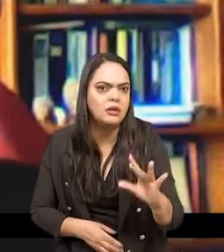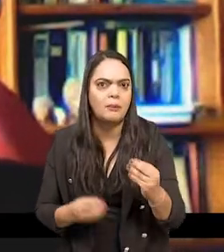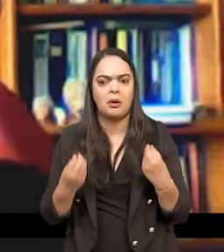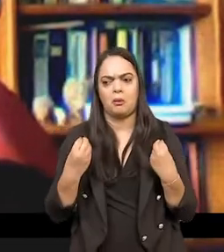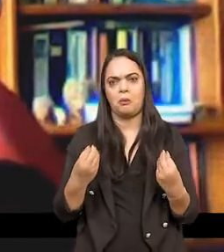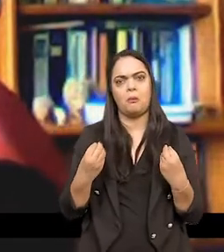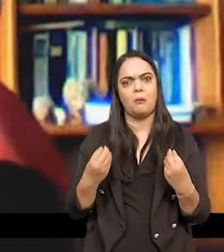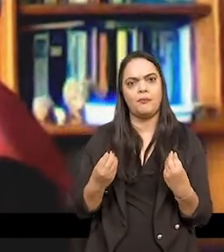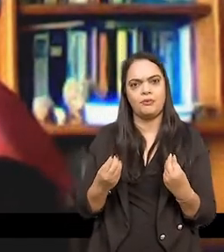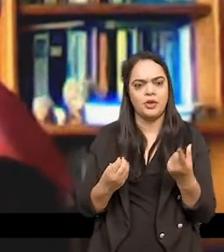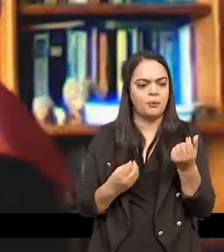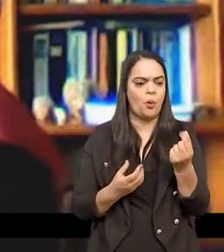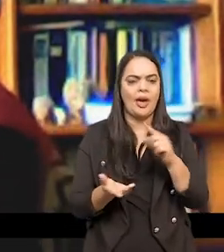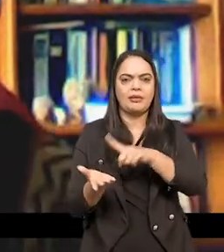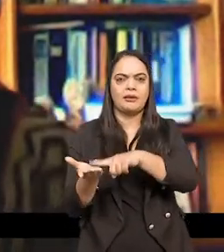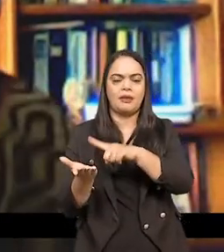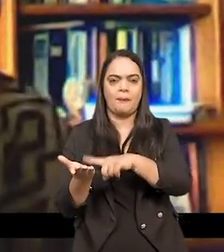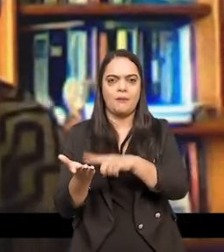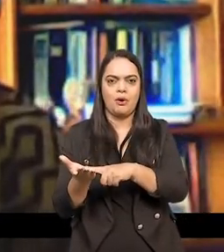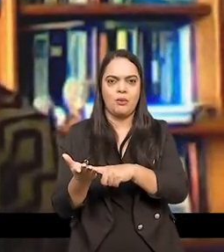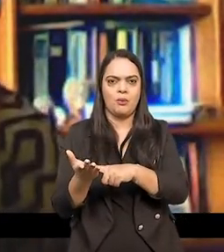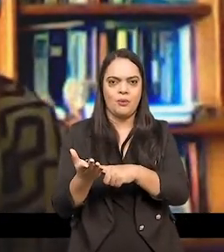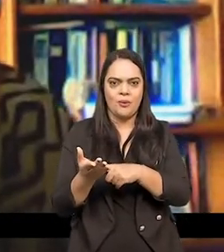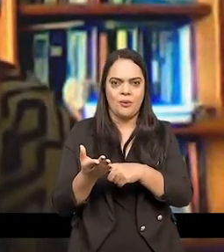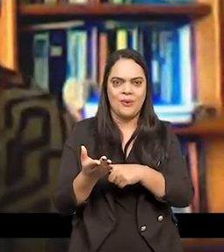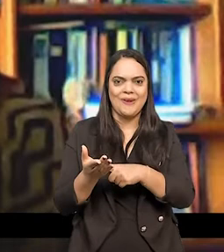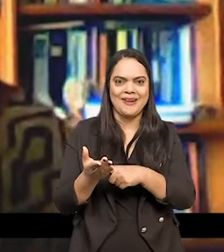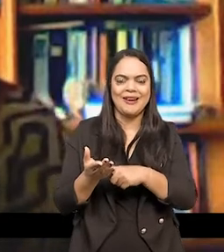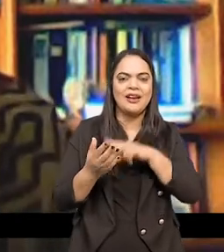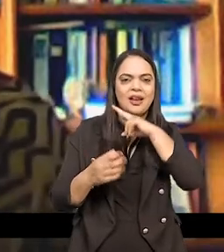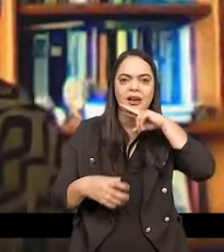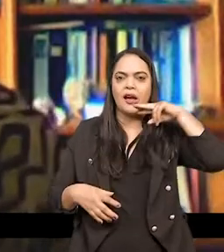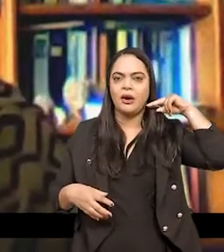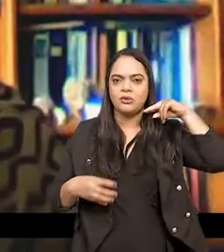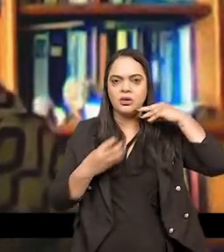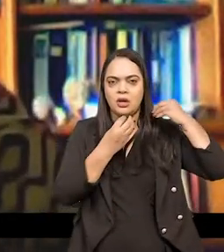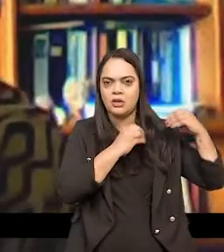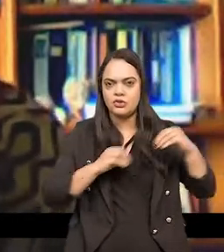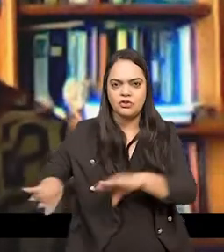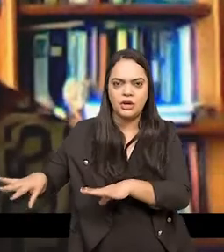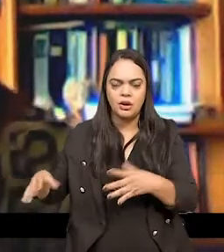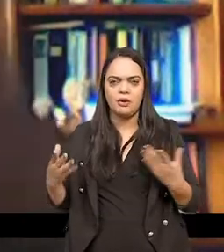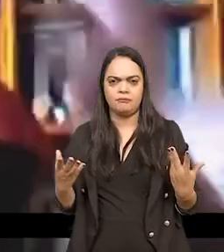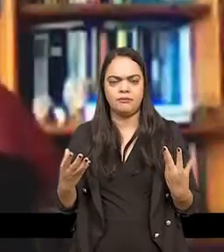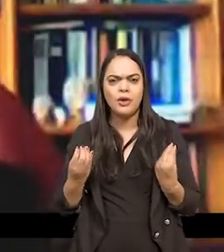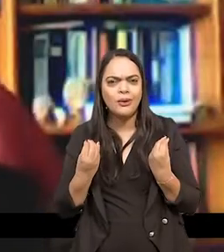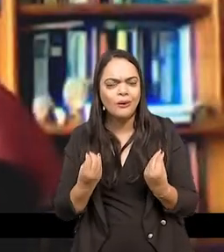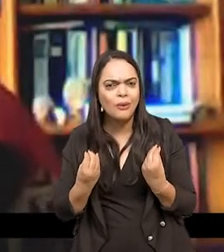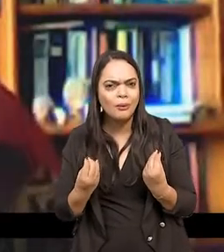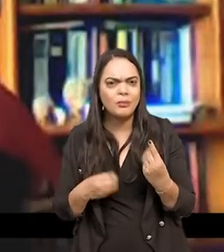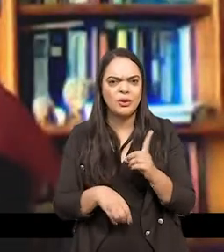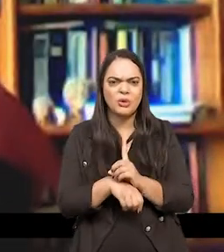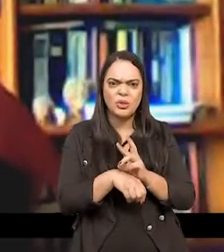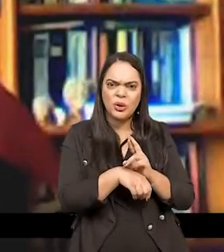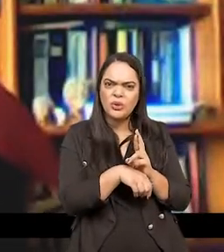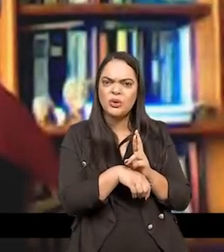chão. Um doutor em direito dando aula para um curso de humanidade que é caríssima, que é referência daqui a